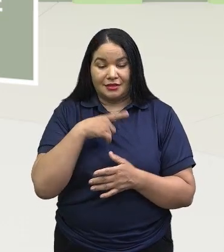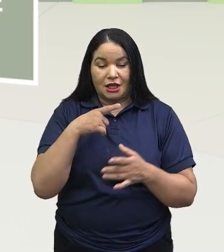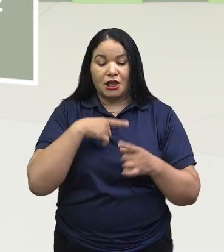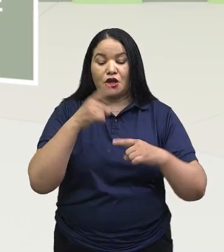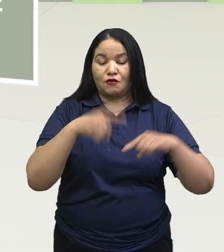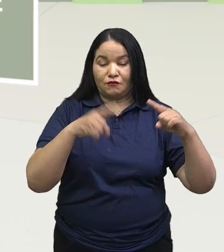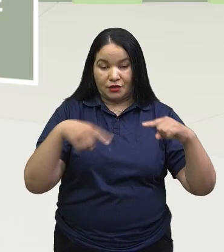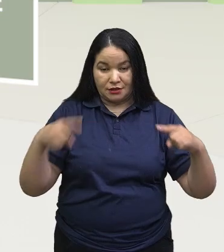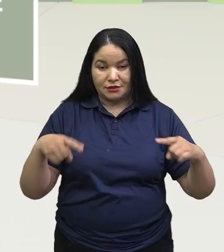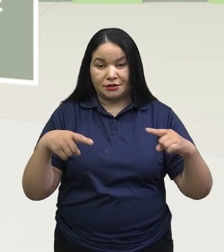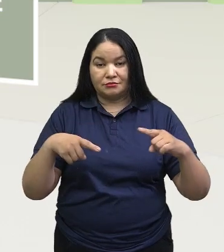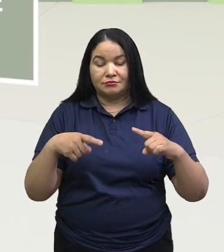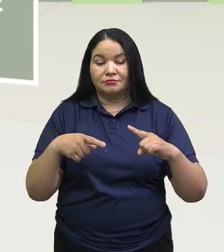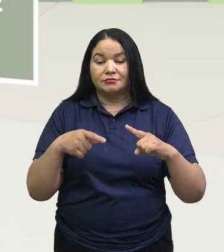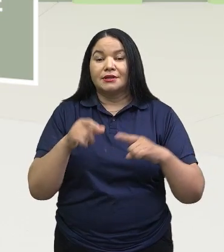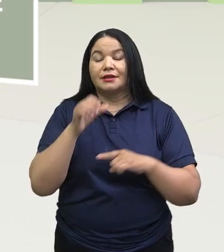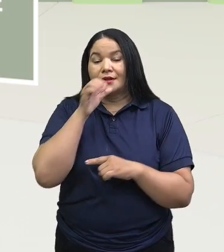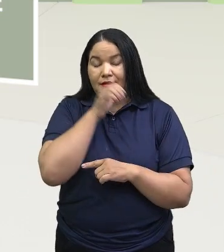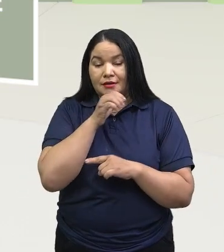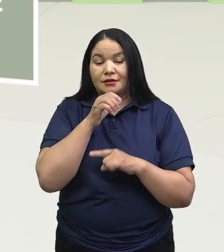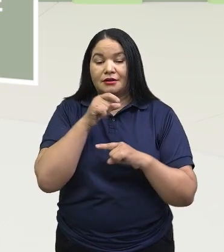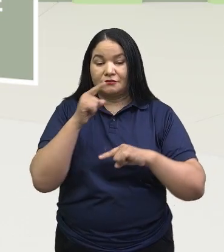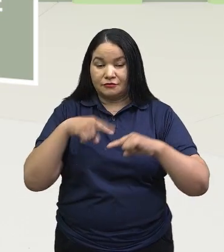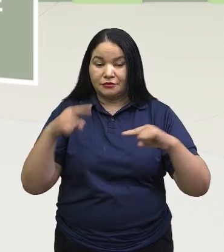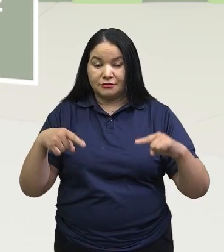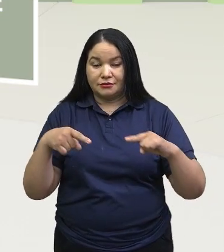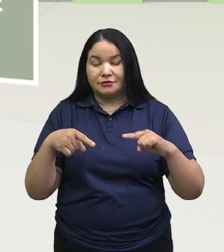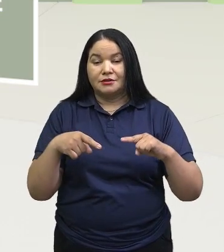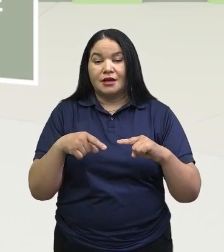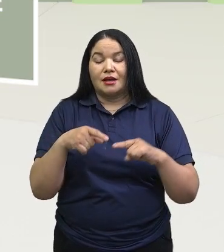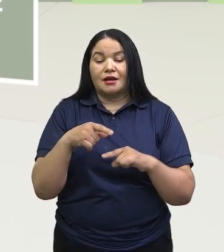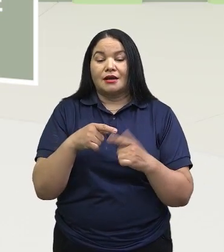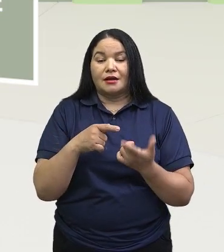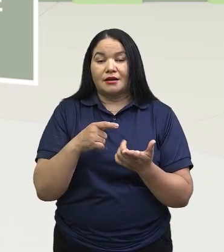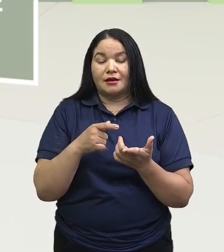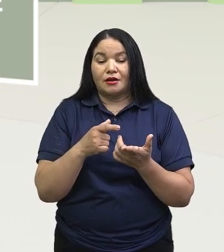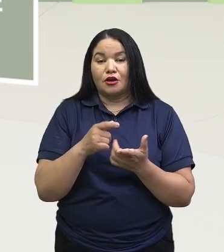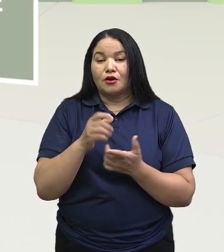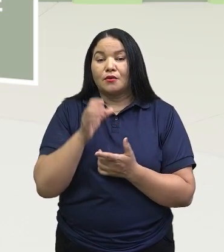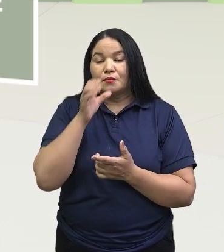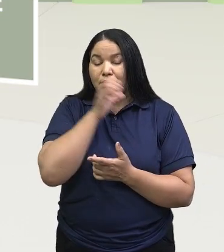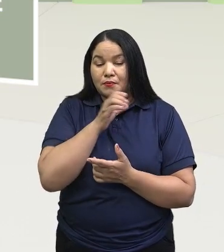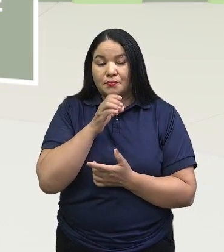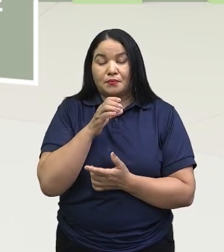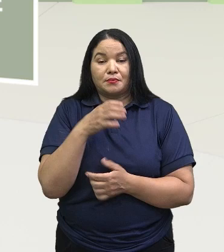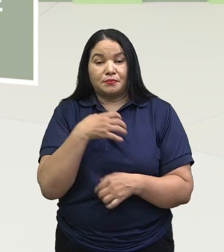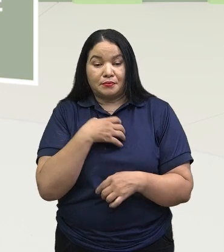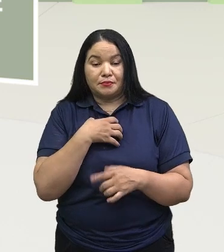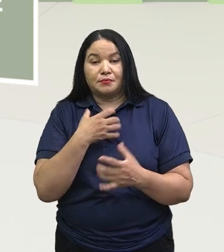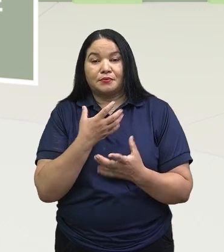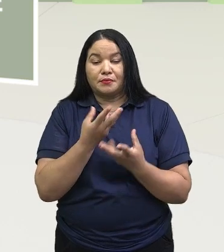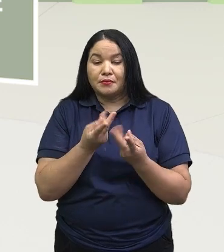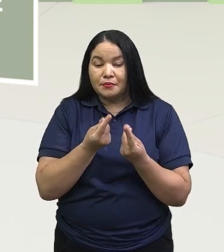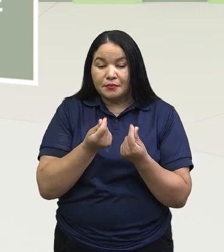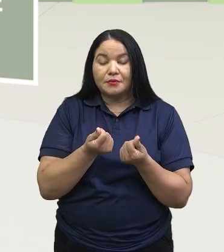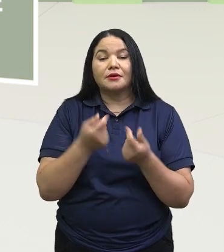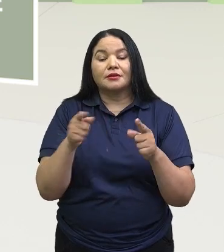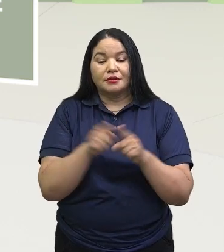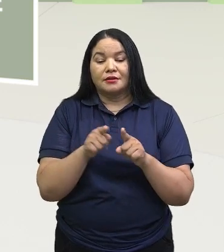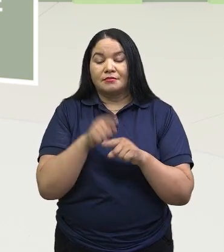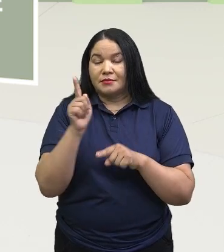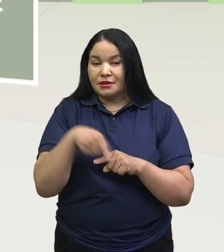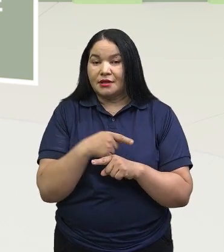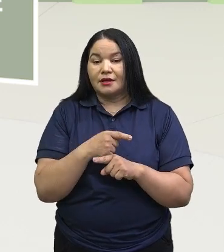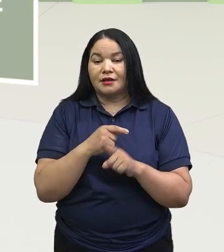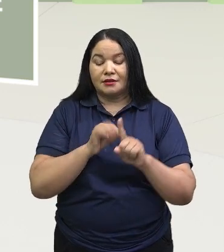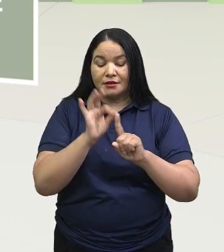na verdade, no calor sensível, existe variação de temperatura, ou seja, o calor sensível faz com que a temperatura